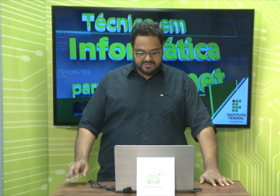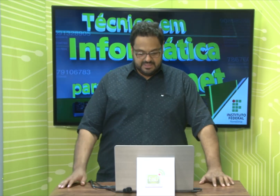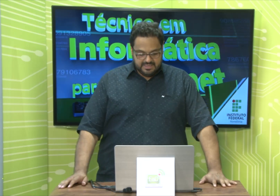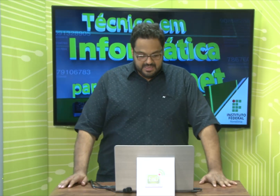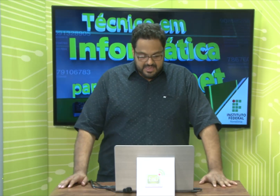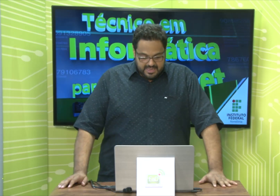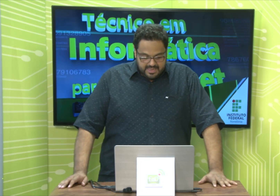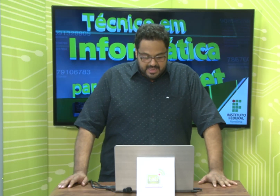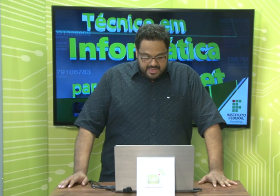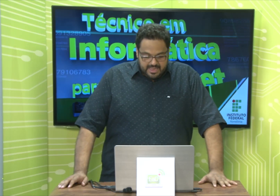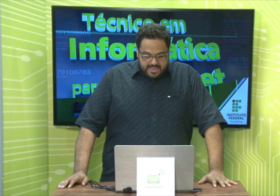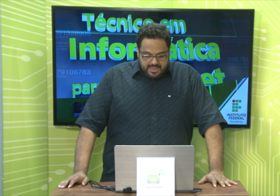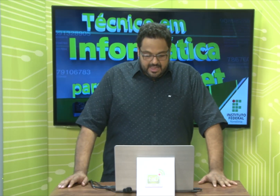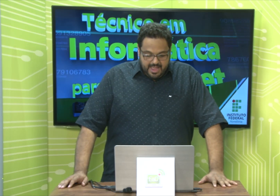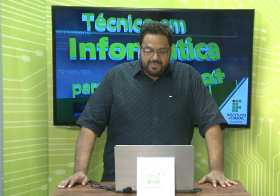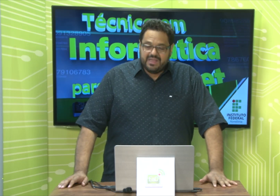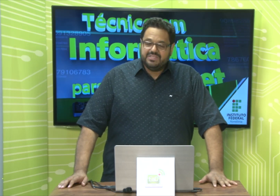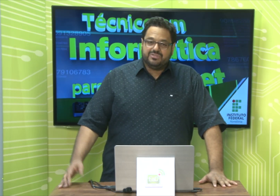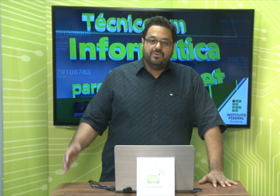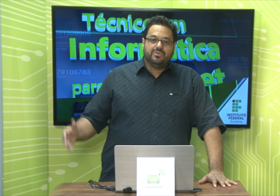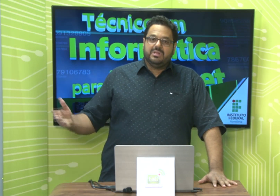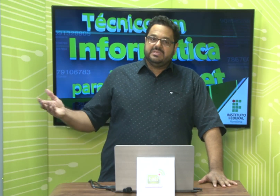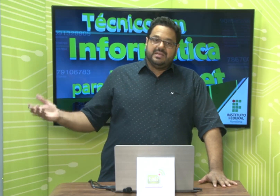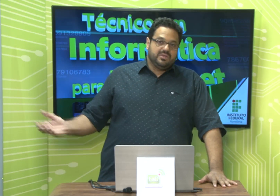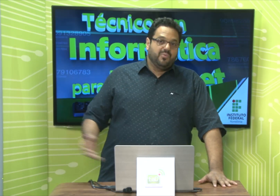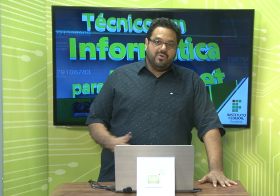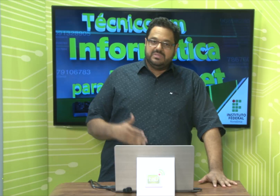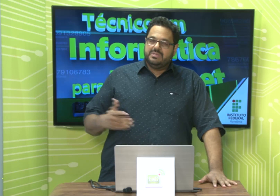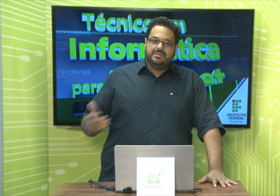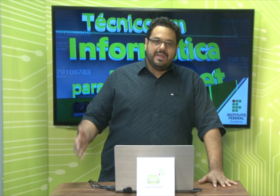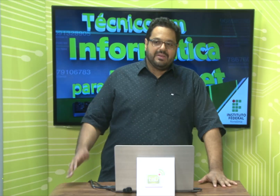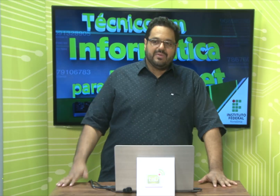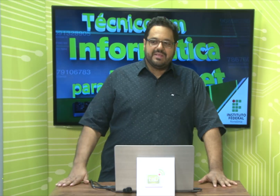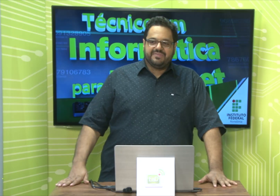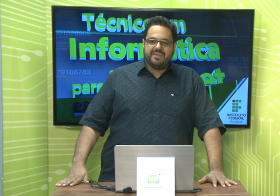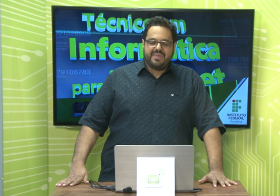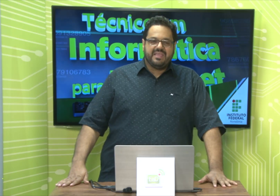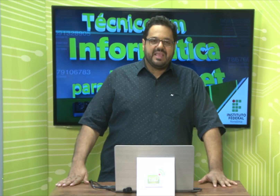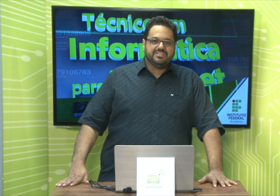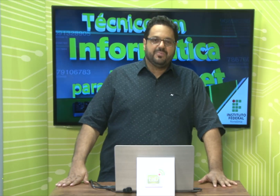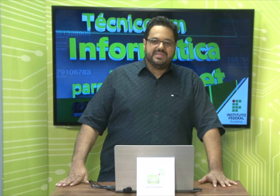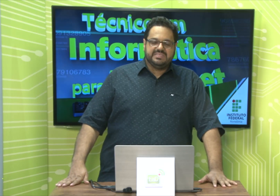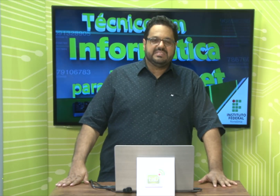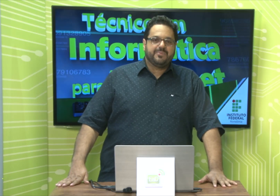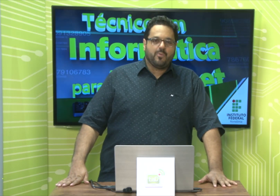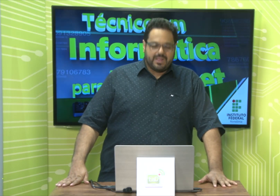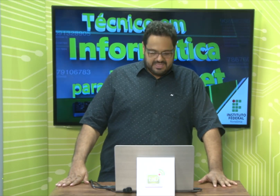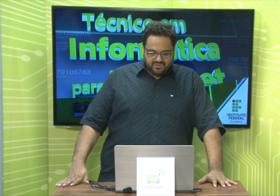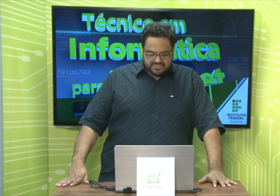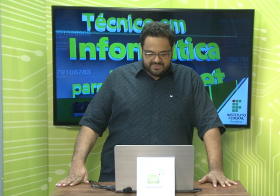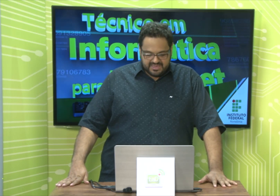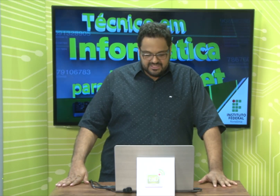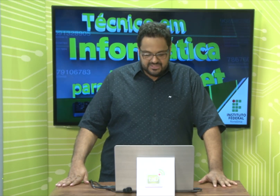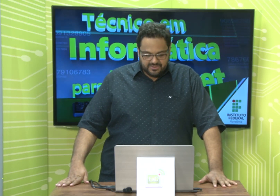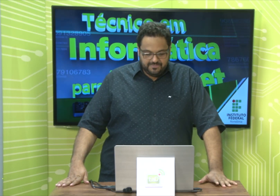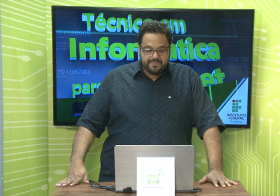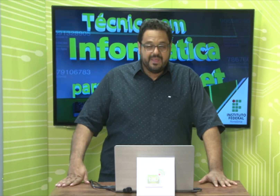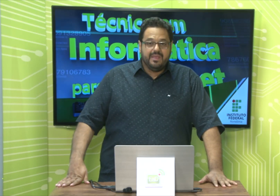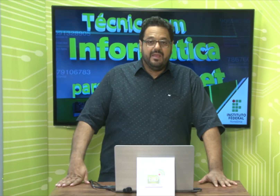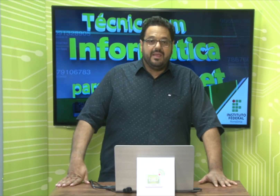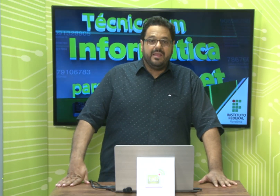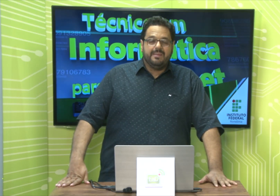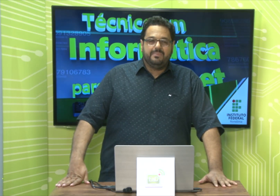computadores. A placa de som, todas elas são boas, a gente não precisa se preocupar tanto com as placas de